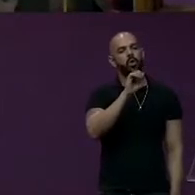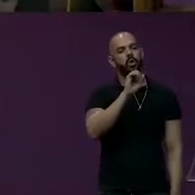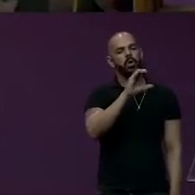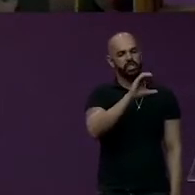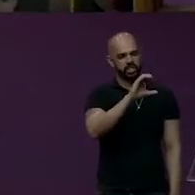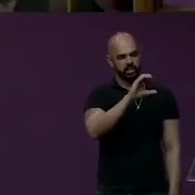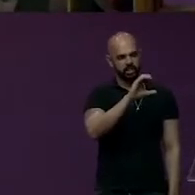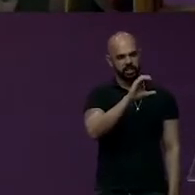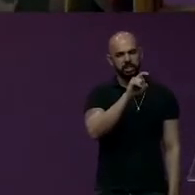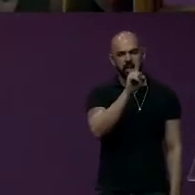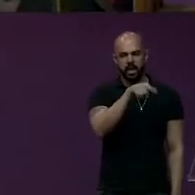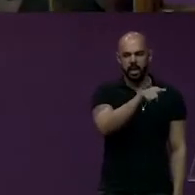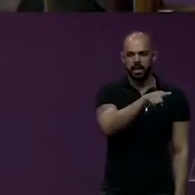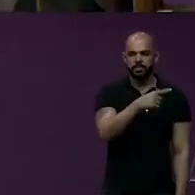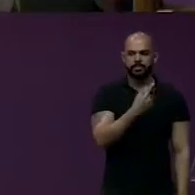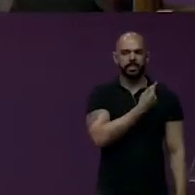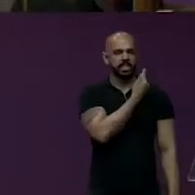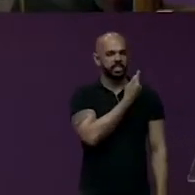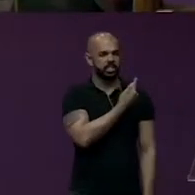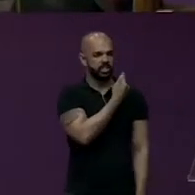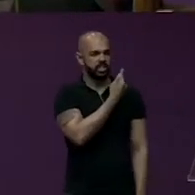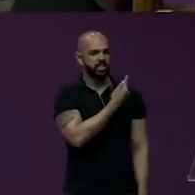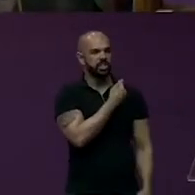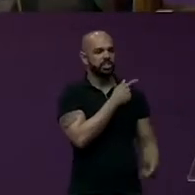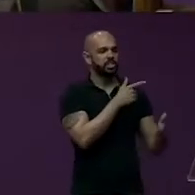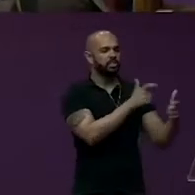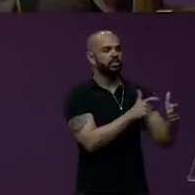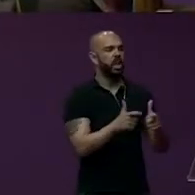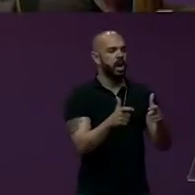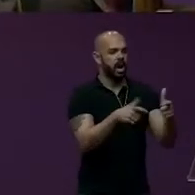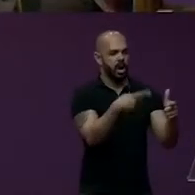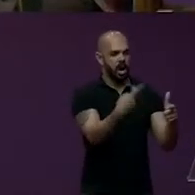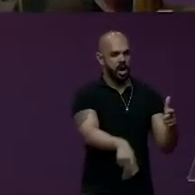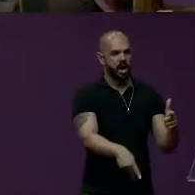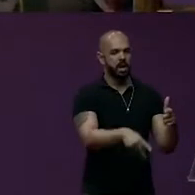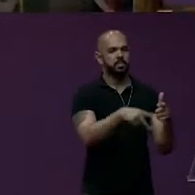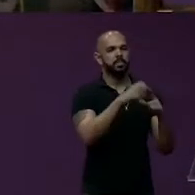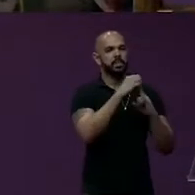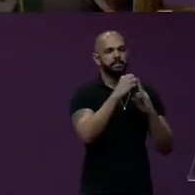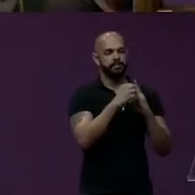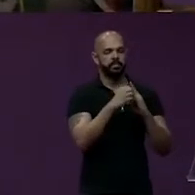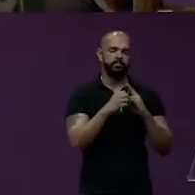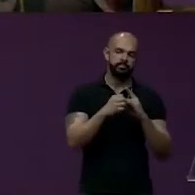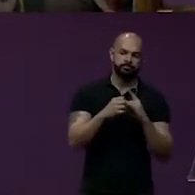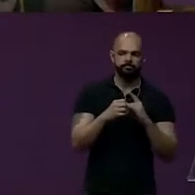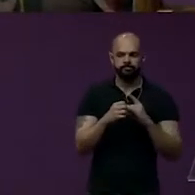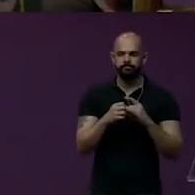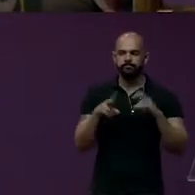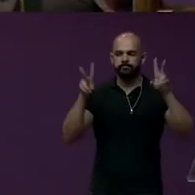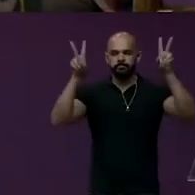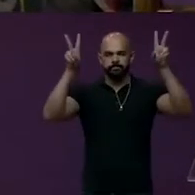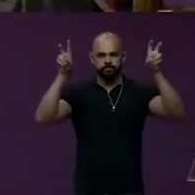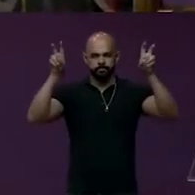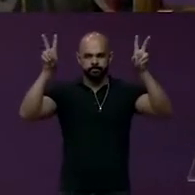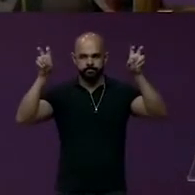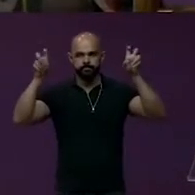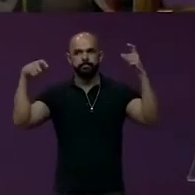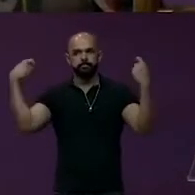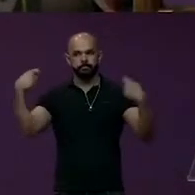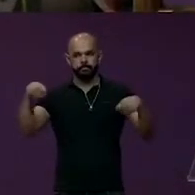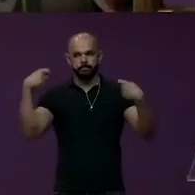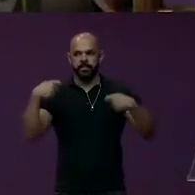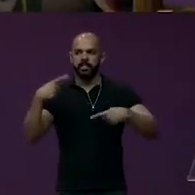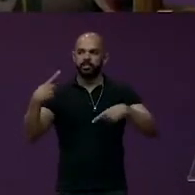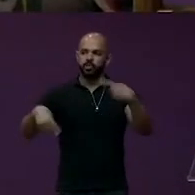COGIC, que é a gestão dos campi da Fiocruz. Então, acho que são temas, né, que precisam